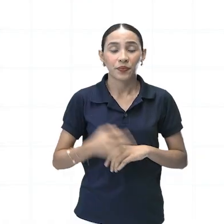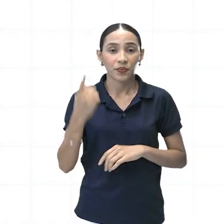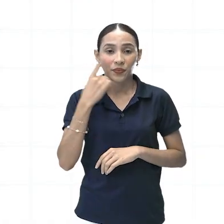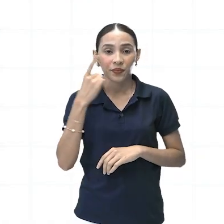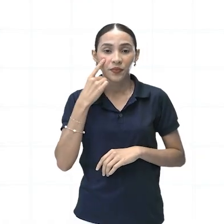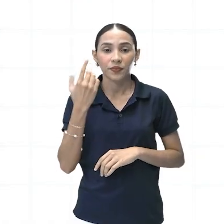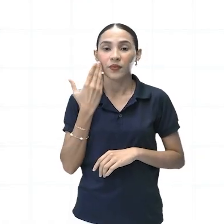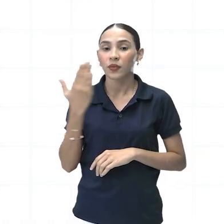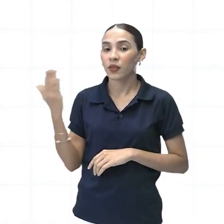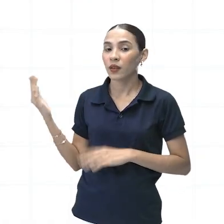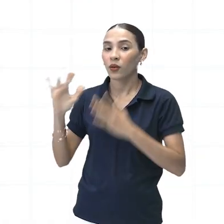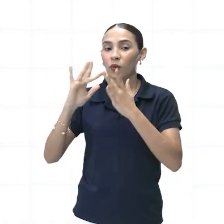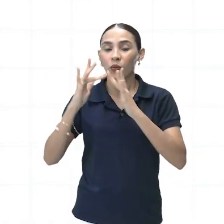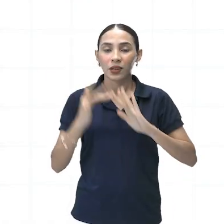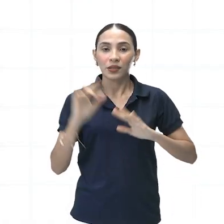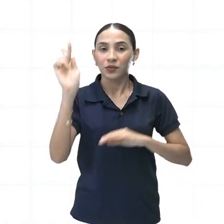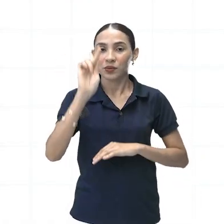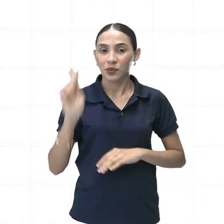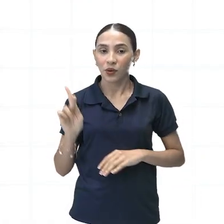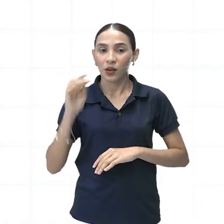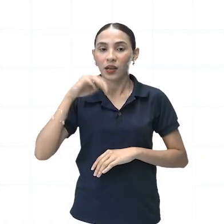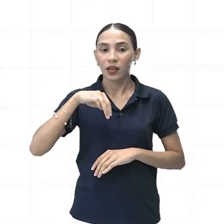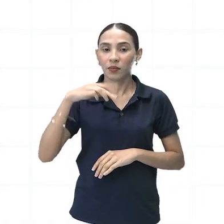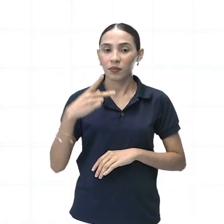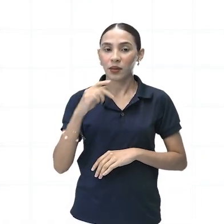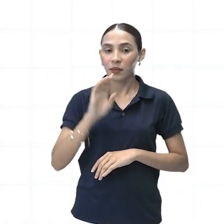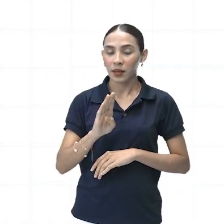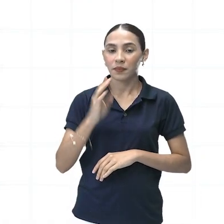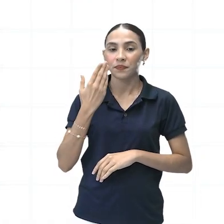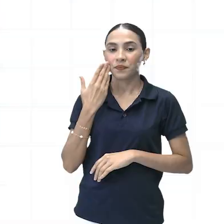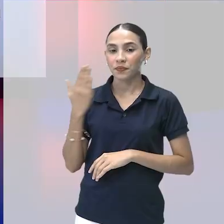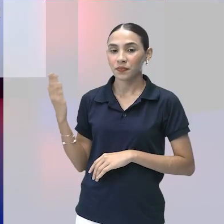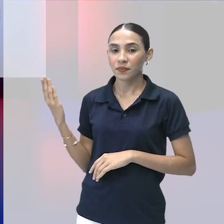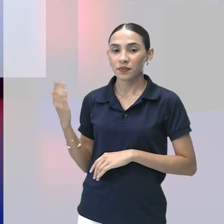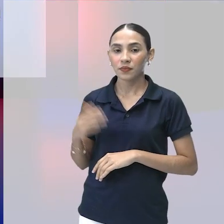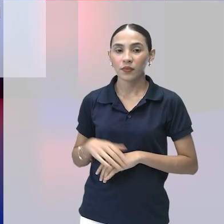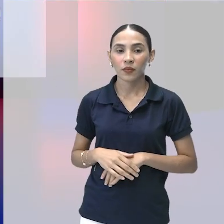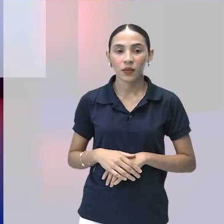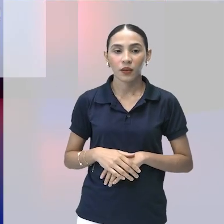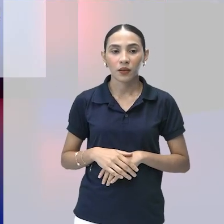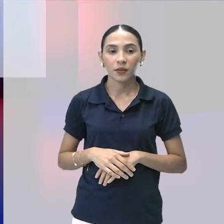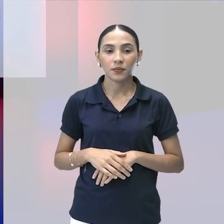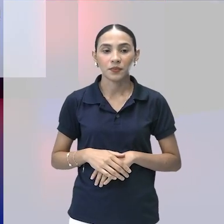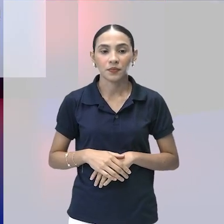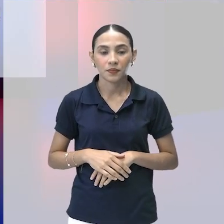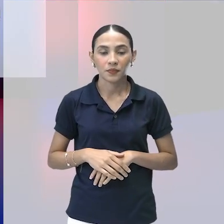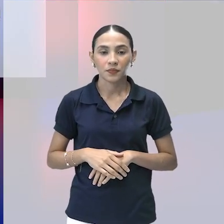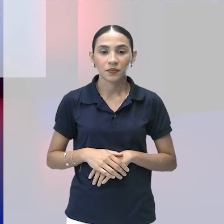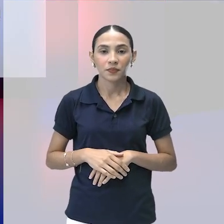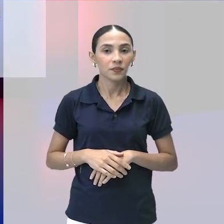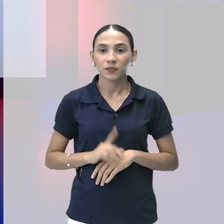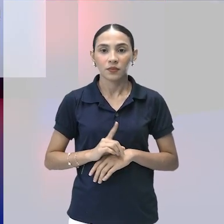agora falar sobre o contexto histórico da música popular brasileira. Então,